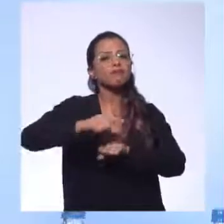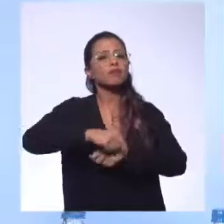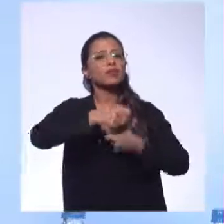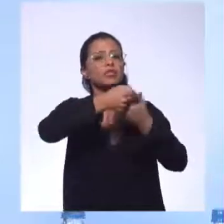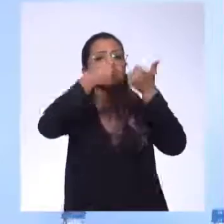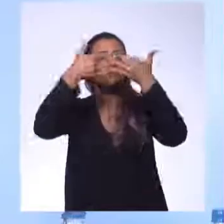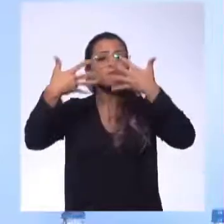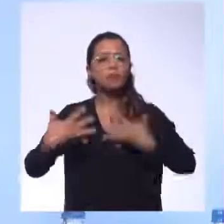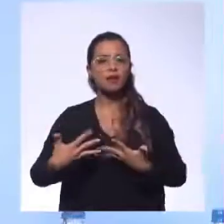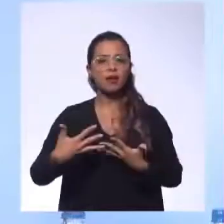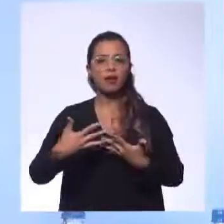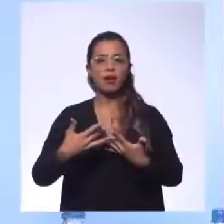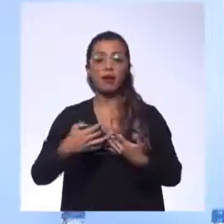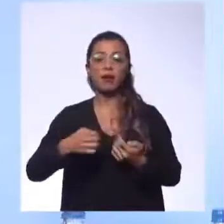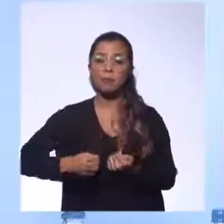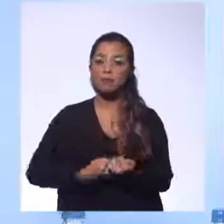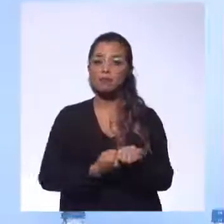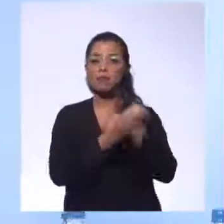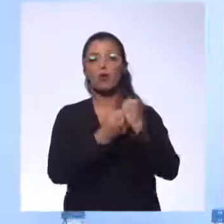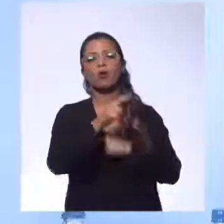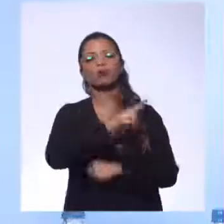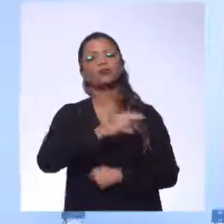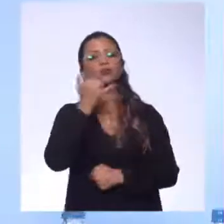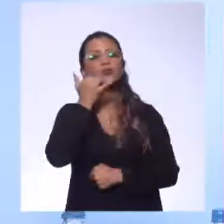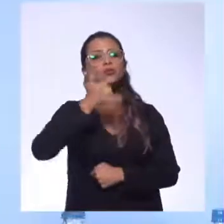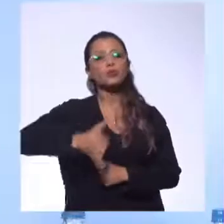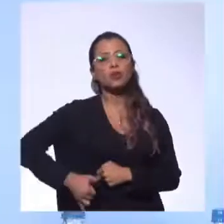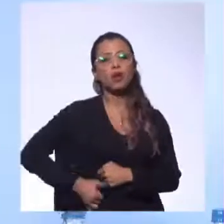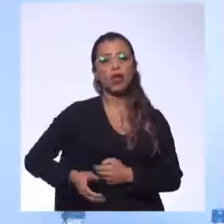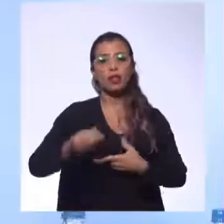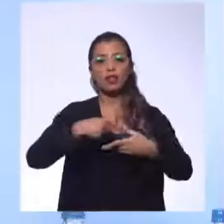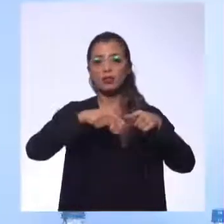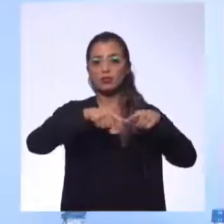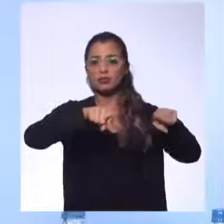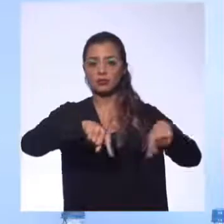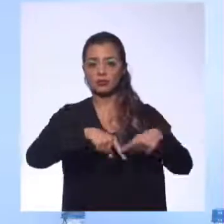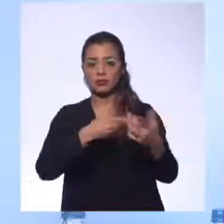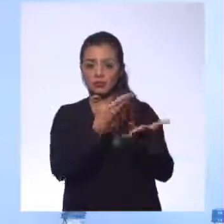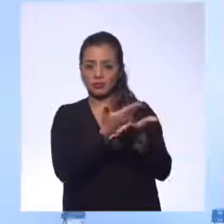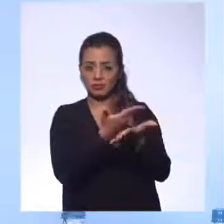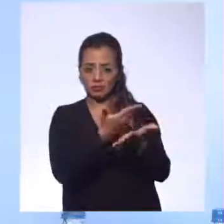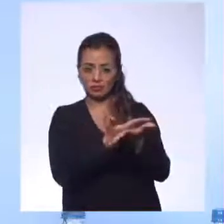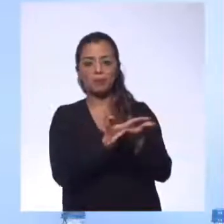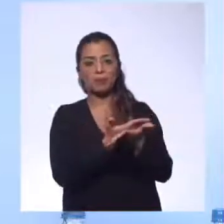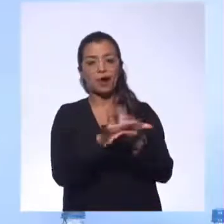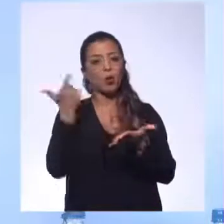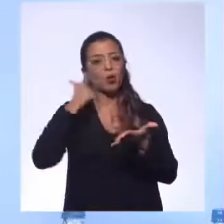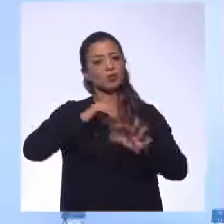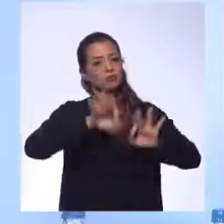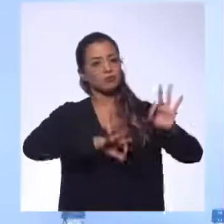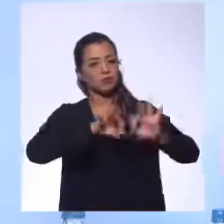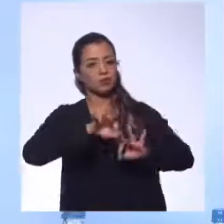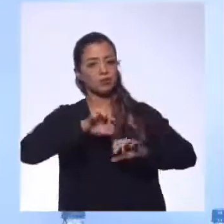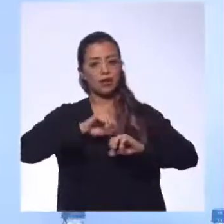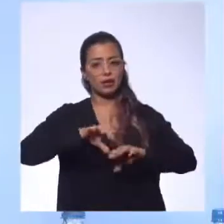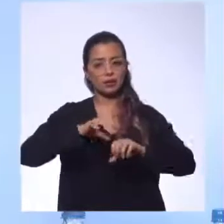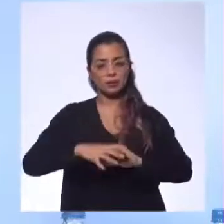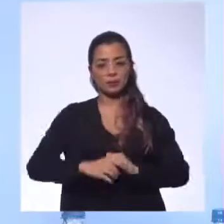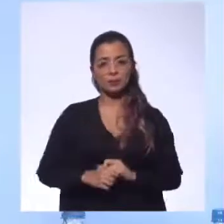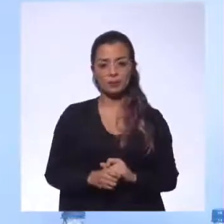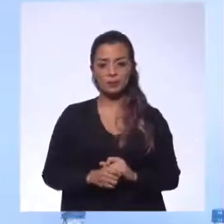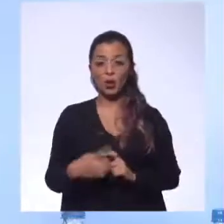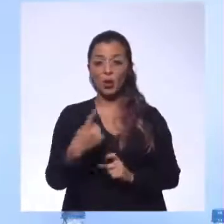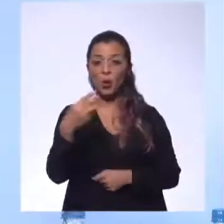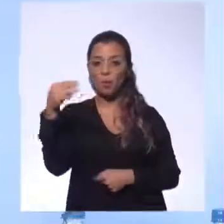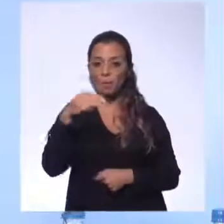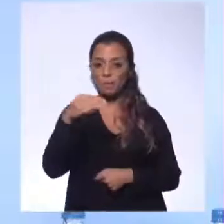né, a favor do uso do celular como ferramenta aí para formação e educacional? Vamos lá para